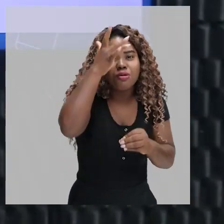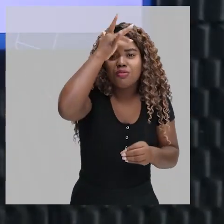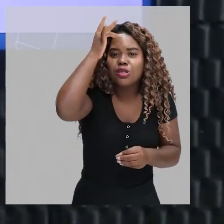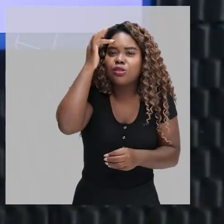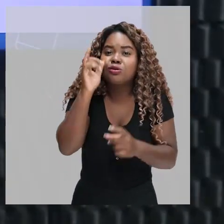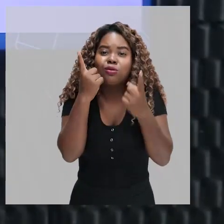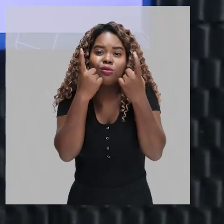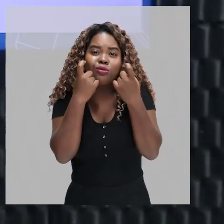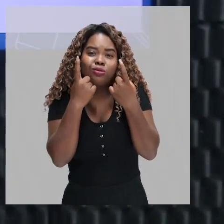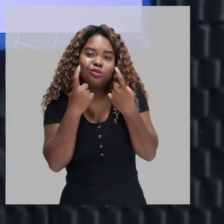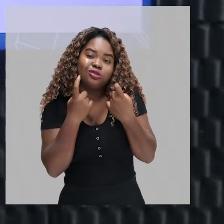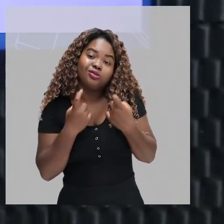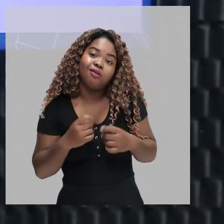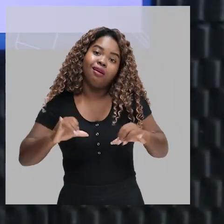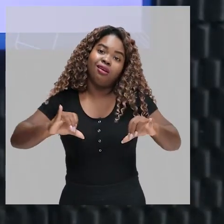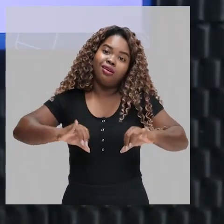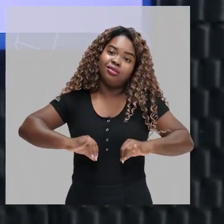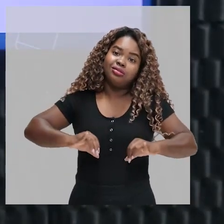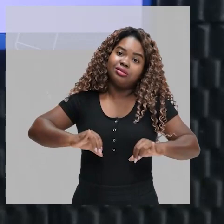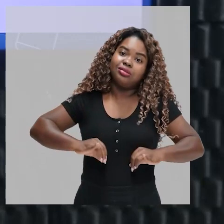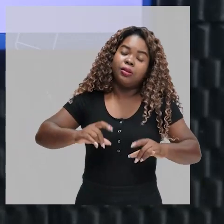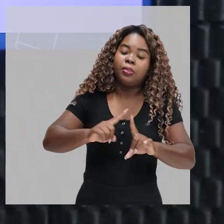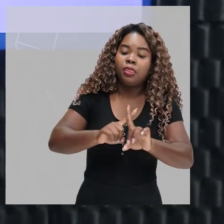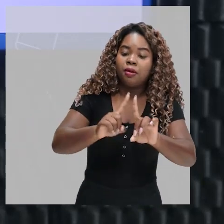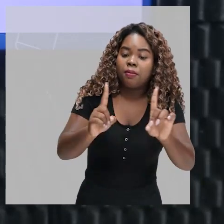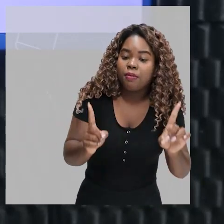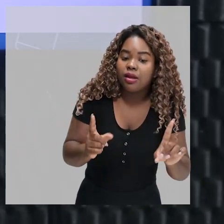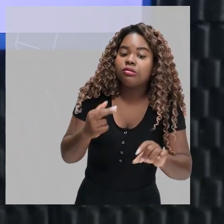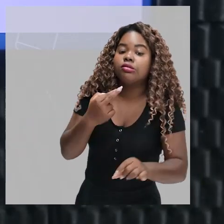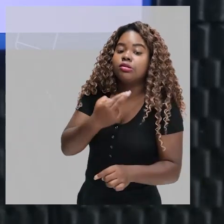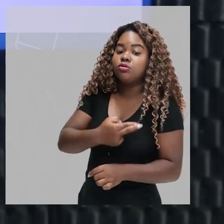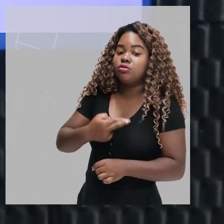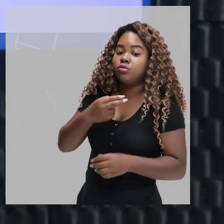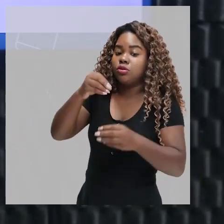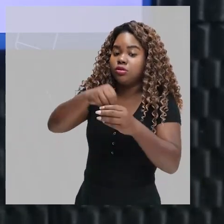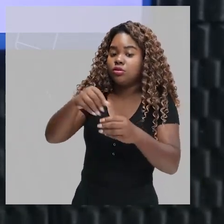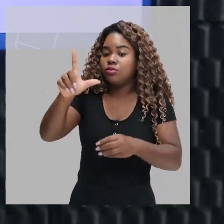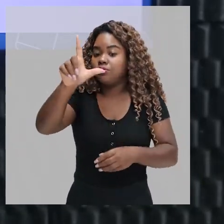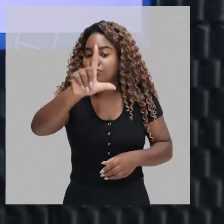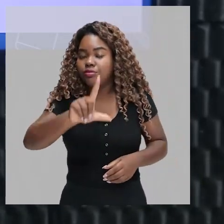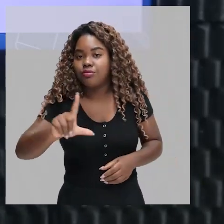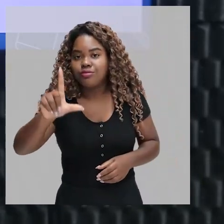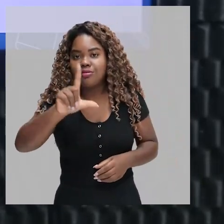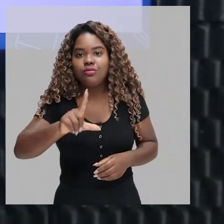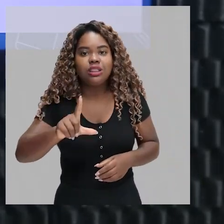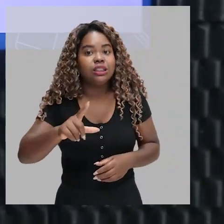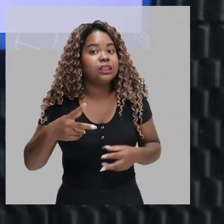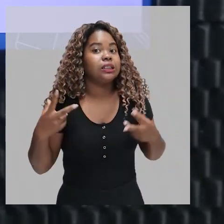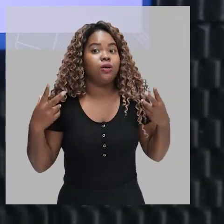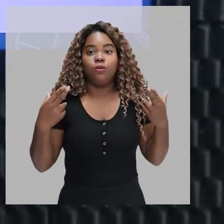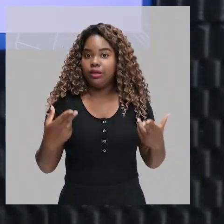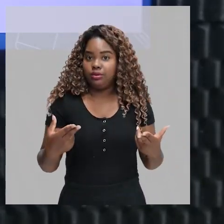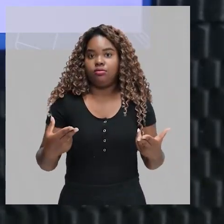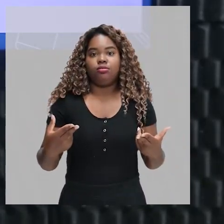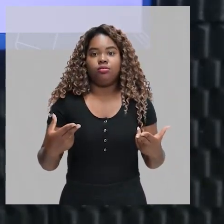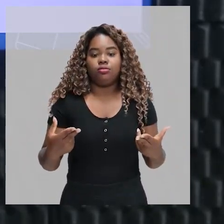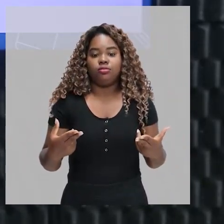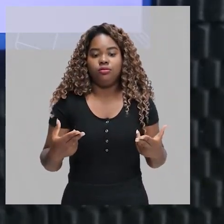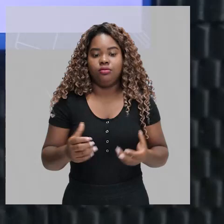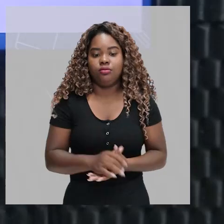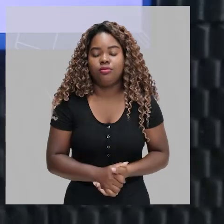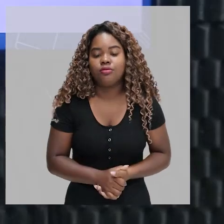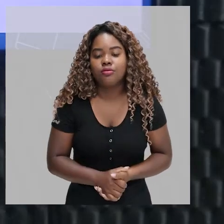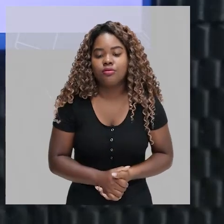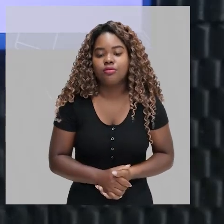sofrendo mas quando é tratamos de romantismo dentro da literatura Não é bem assim tá certo